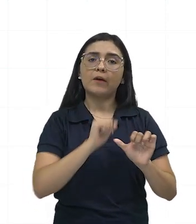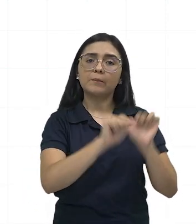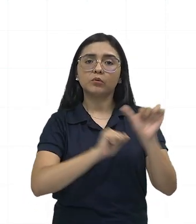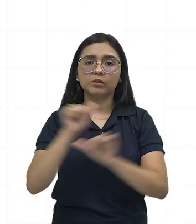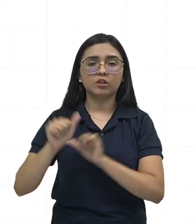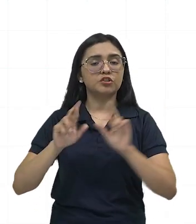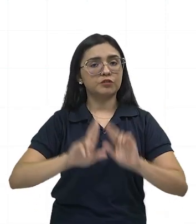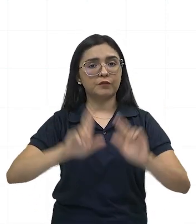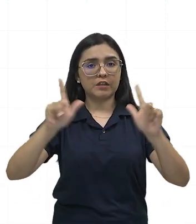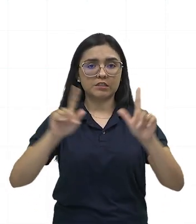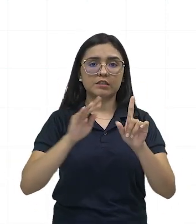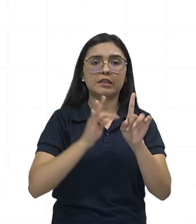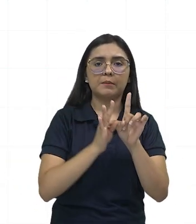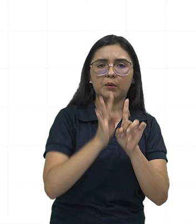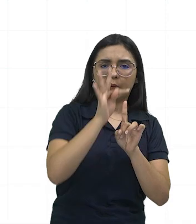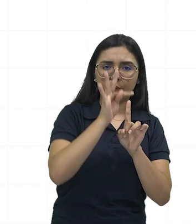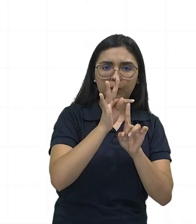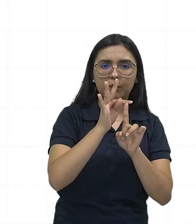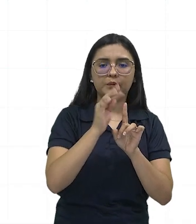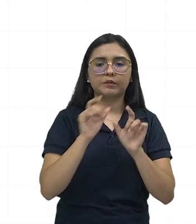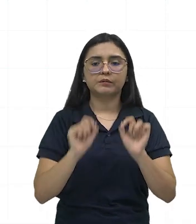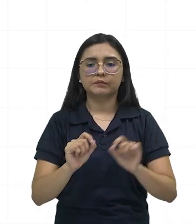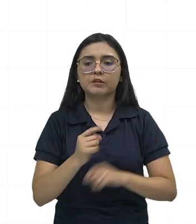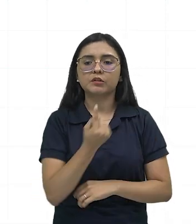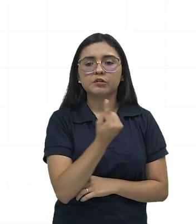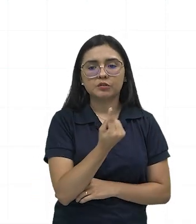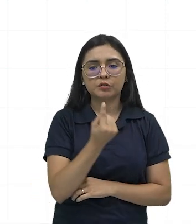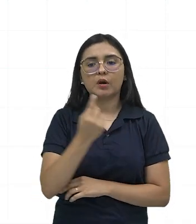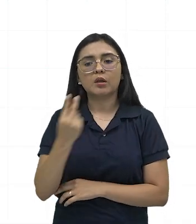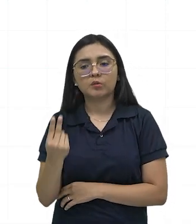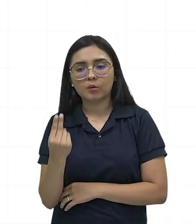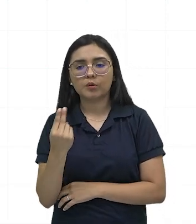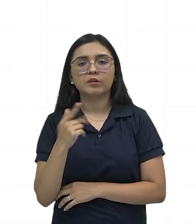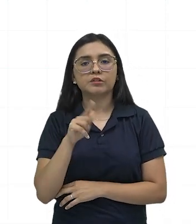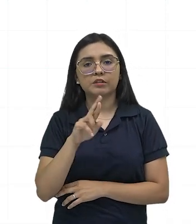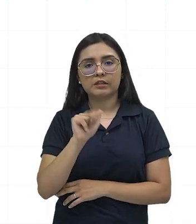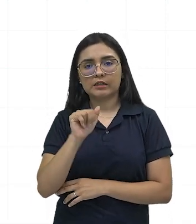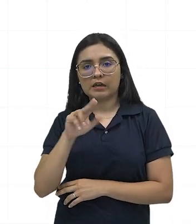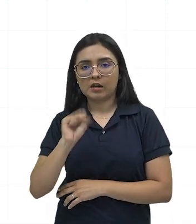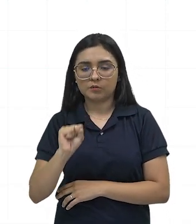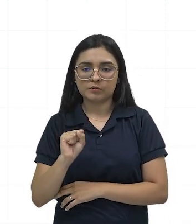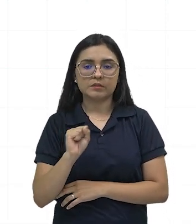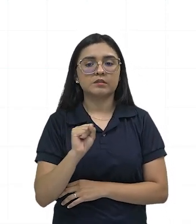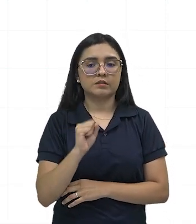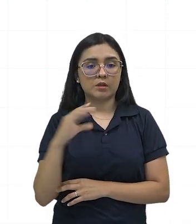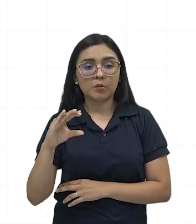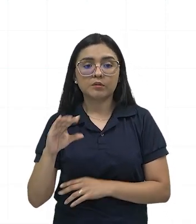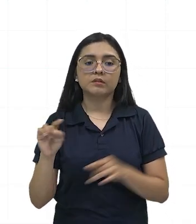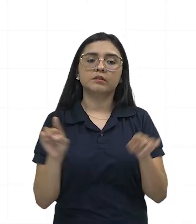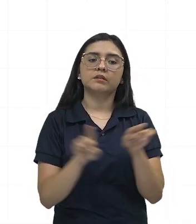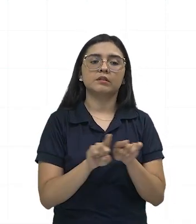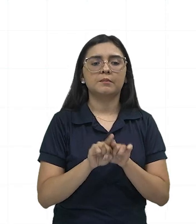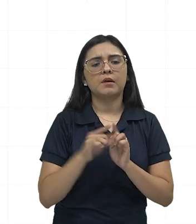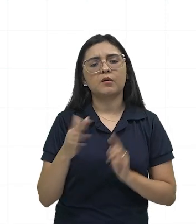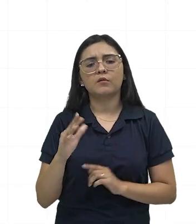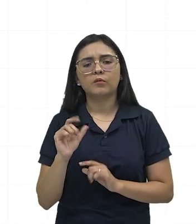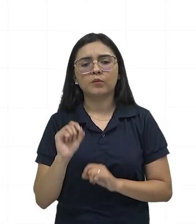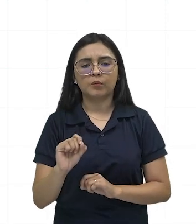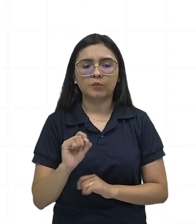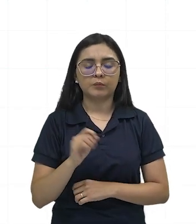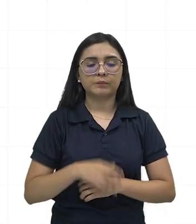temperatura, né? É de ordem de 1 a 2 graus Celsius, né? Sendo que os valores